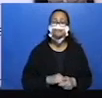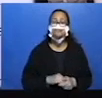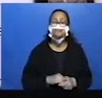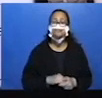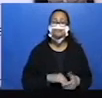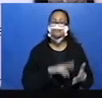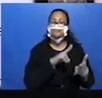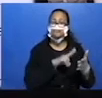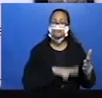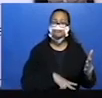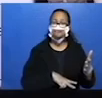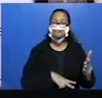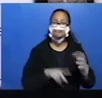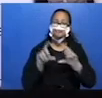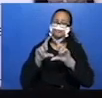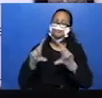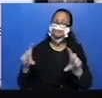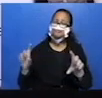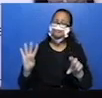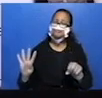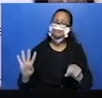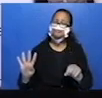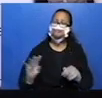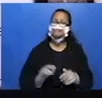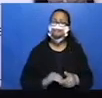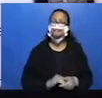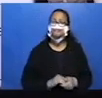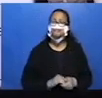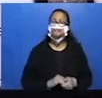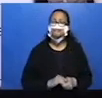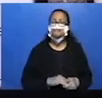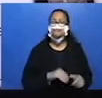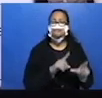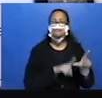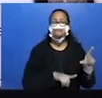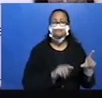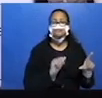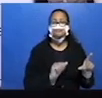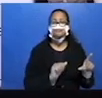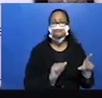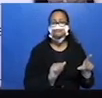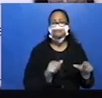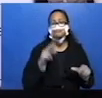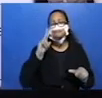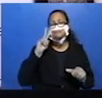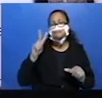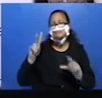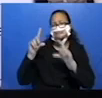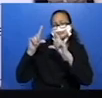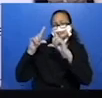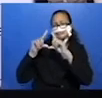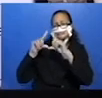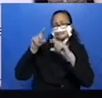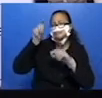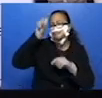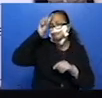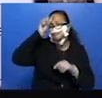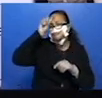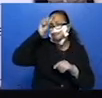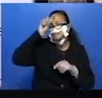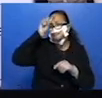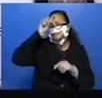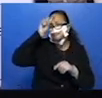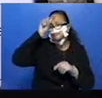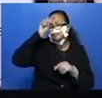Releia o parágrafo 4, agora nós mudamos o parágrafo. Letra A. Ao ver as pirâmides do Egito, a personagem